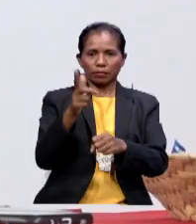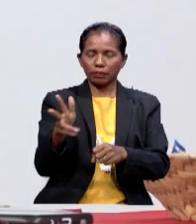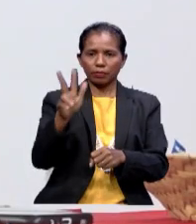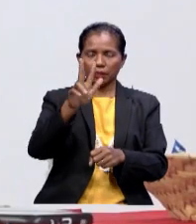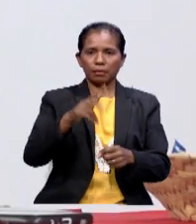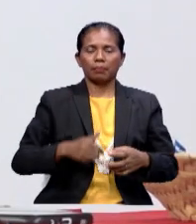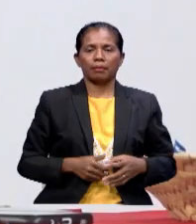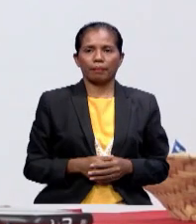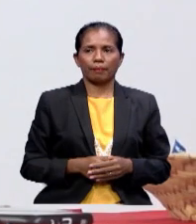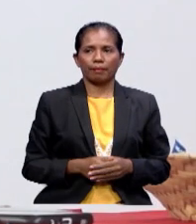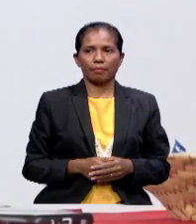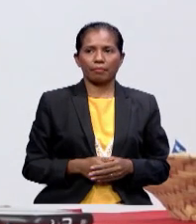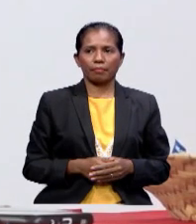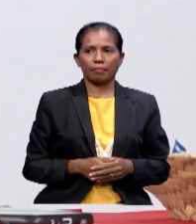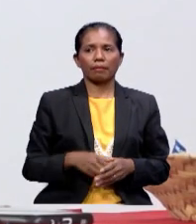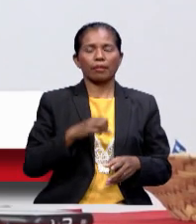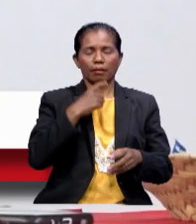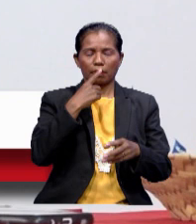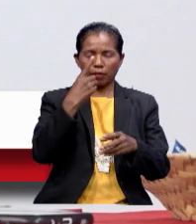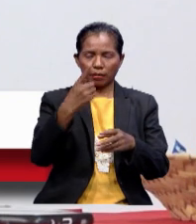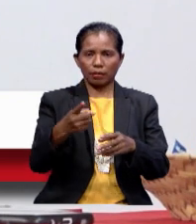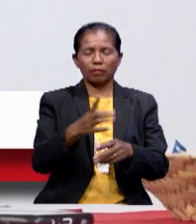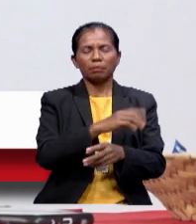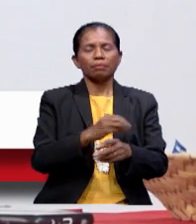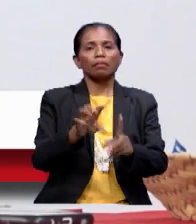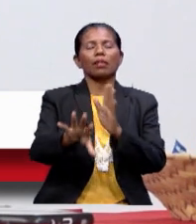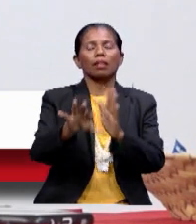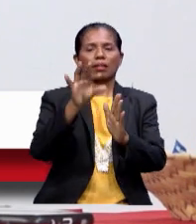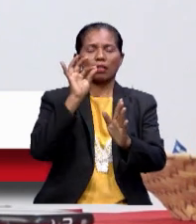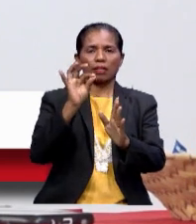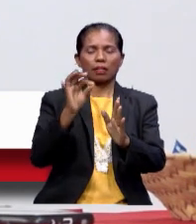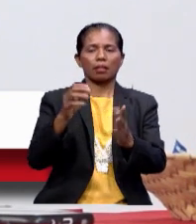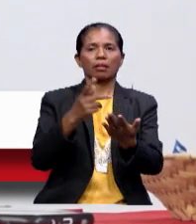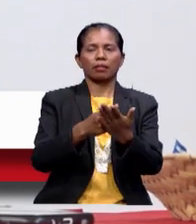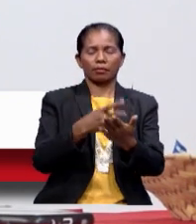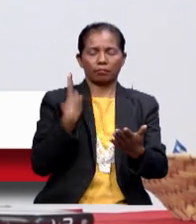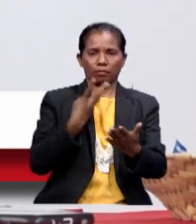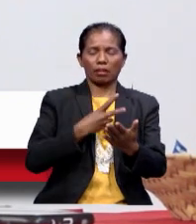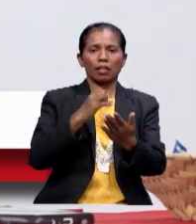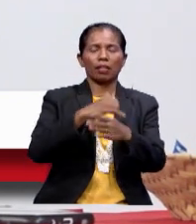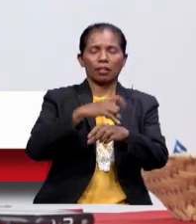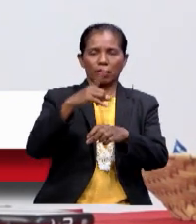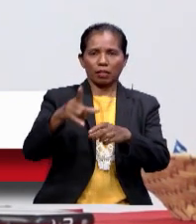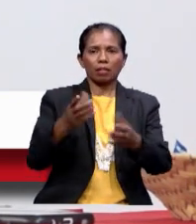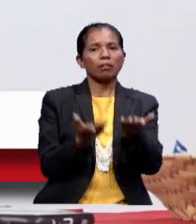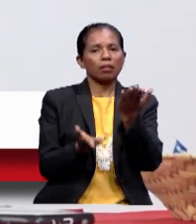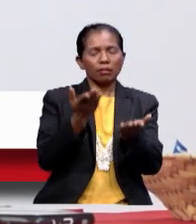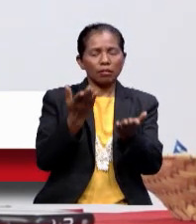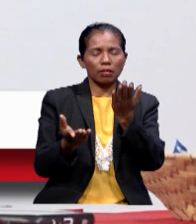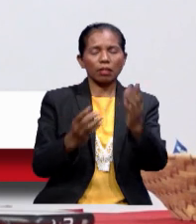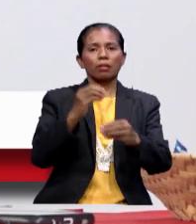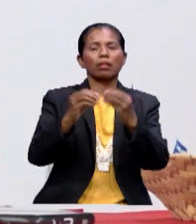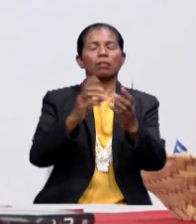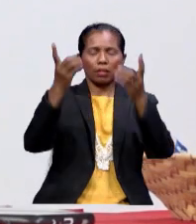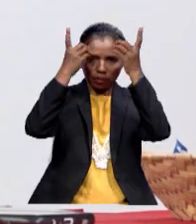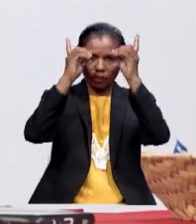quero salientar aqui uma coisa também, que o regimento do Parlamento Nacional foi feito pelo Parlamento Nacional, foi aprovado pelo Parlamento Nacional,